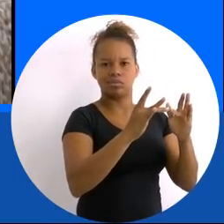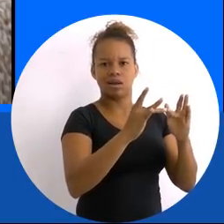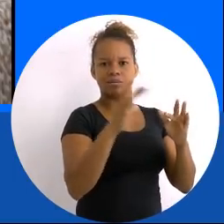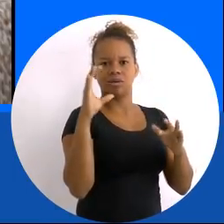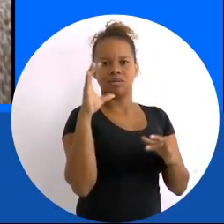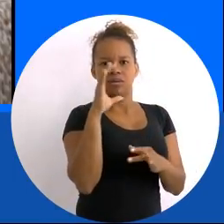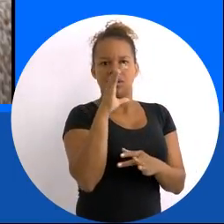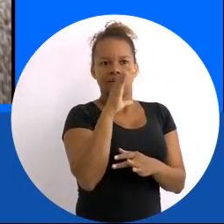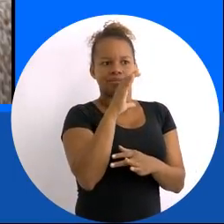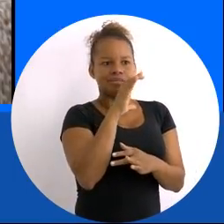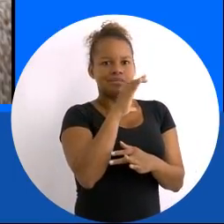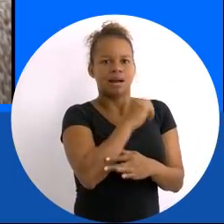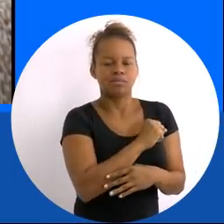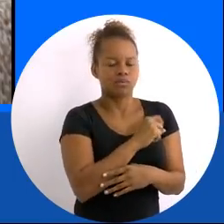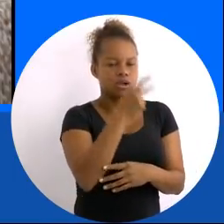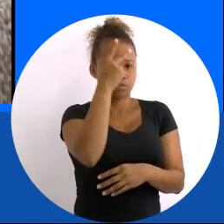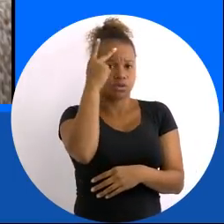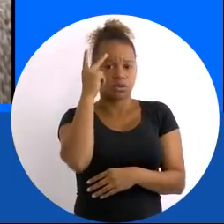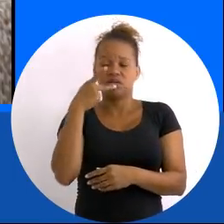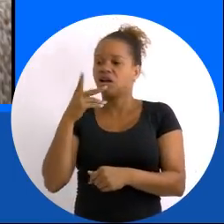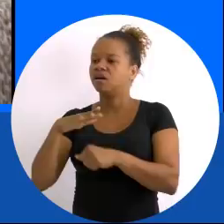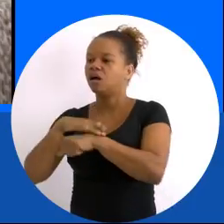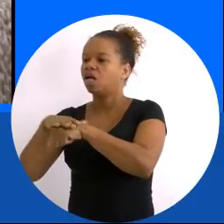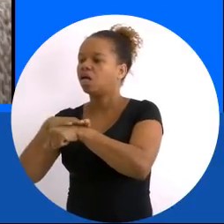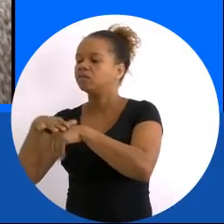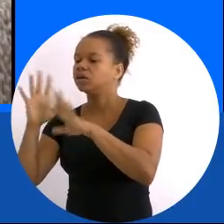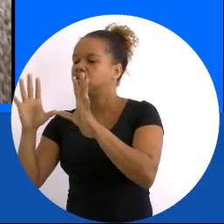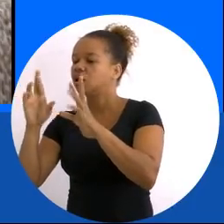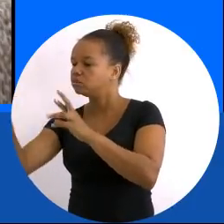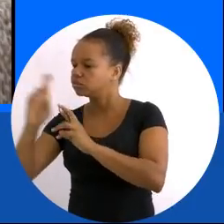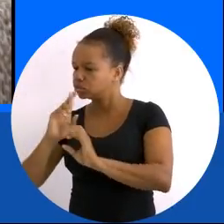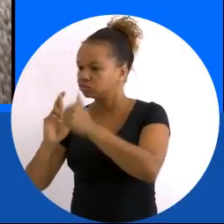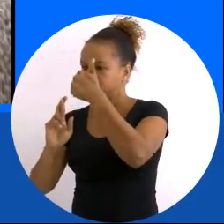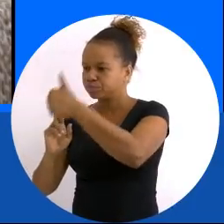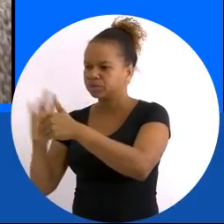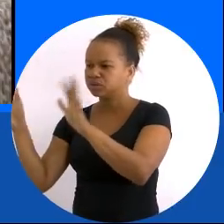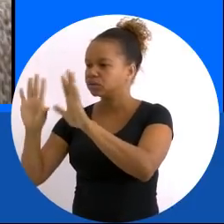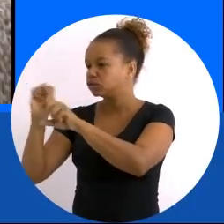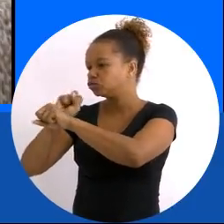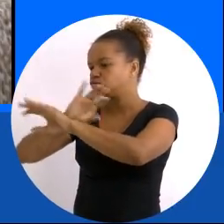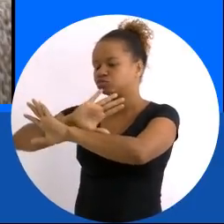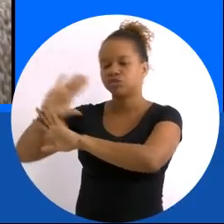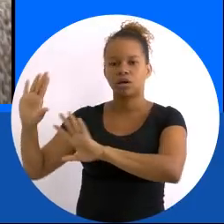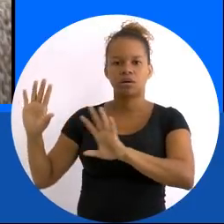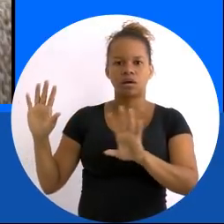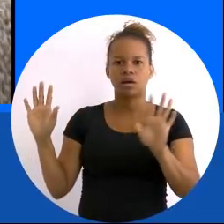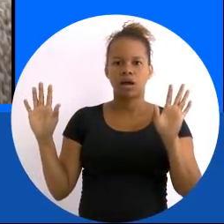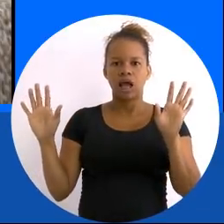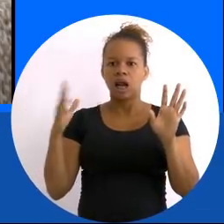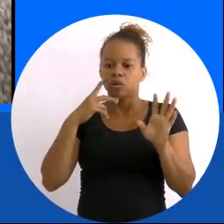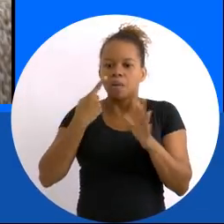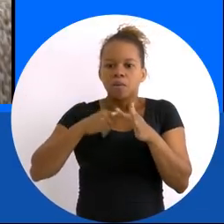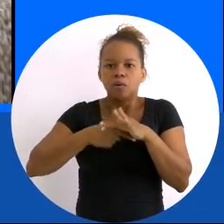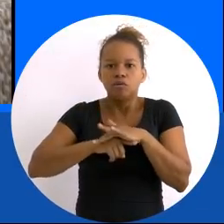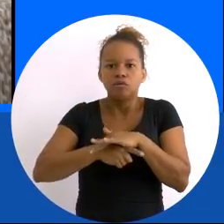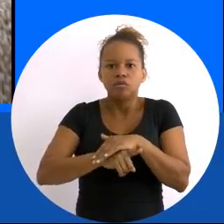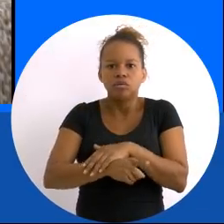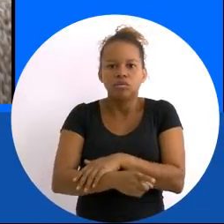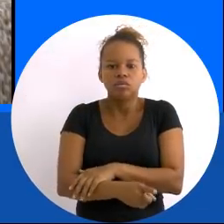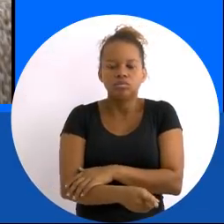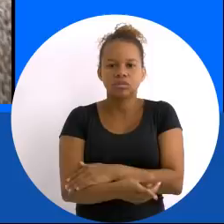mais rasos, as pessoas vão lá, falam, obtêm aquela resposta que elas queriam e param por ali. Elas não aprofundam muito